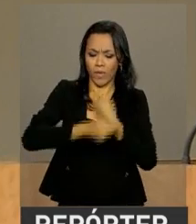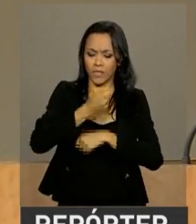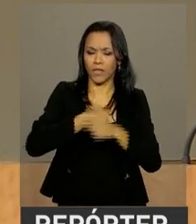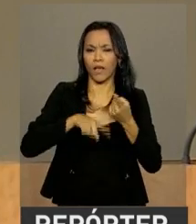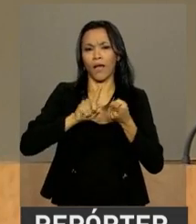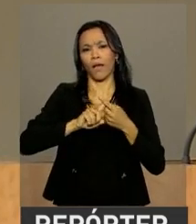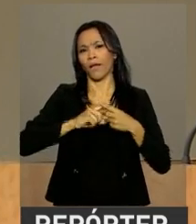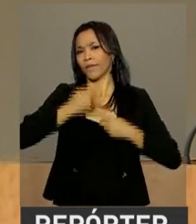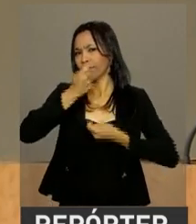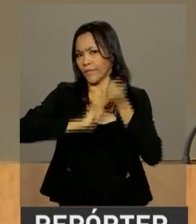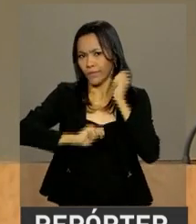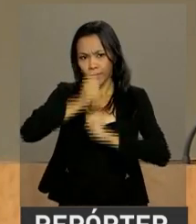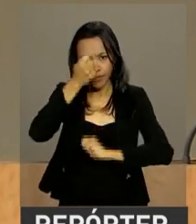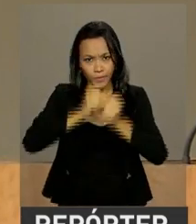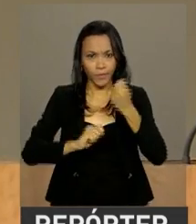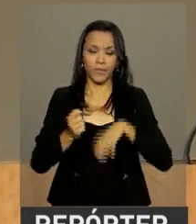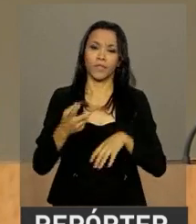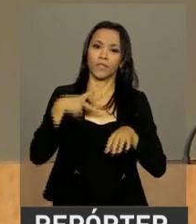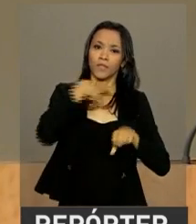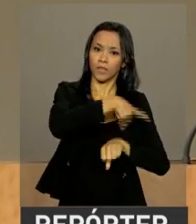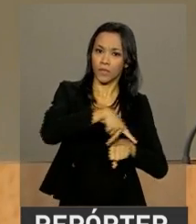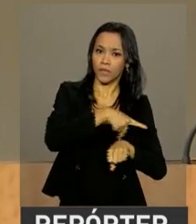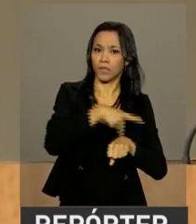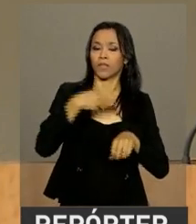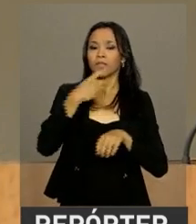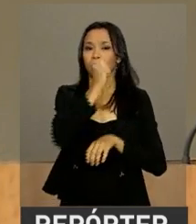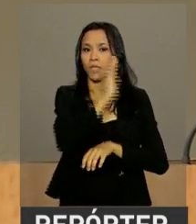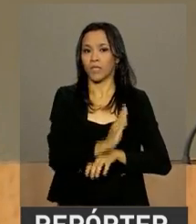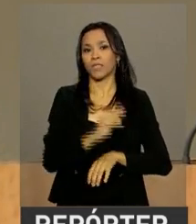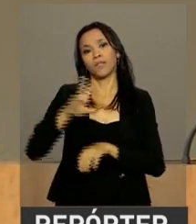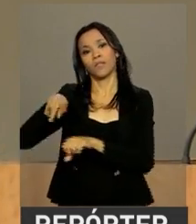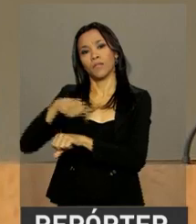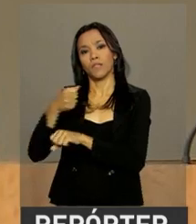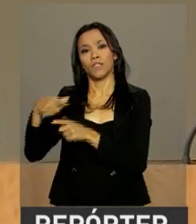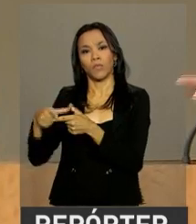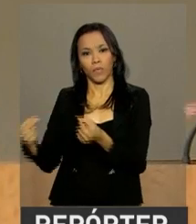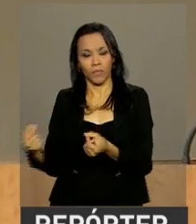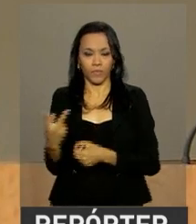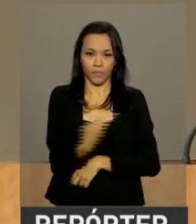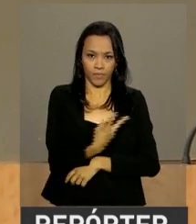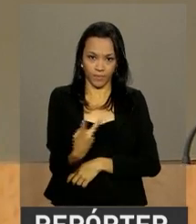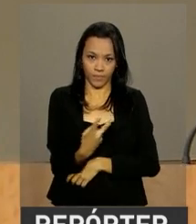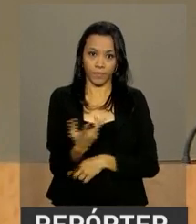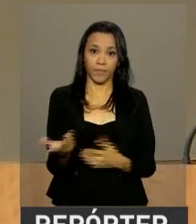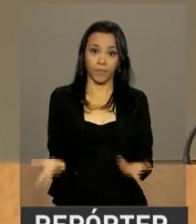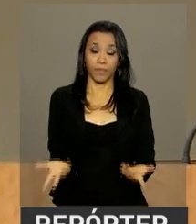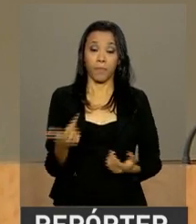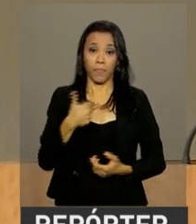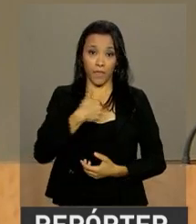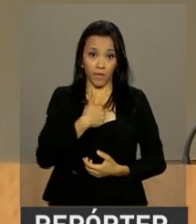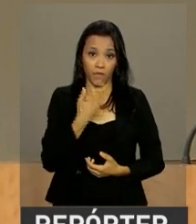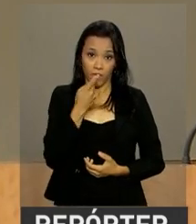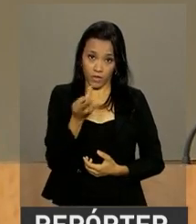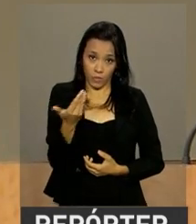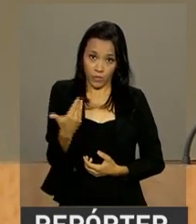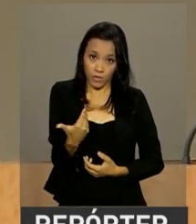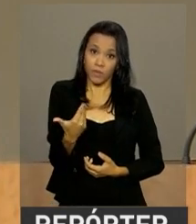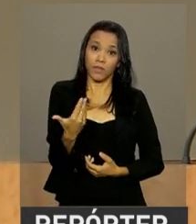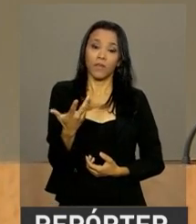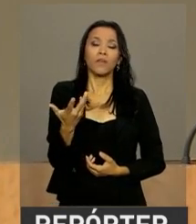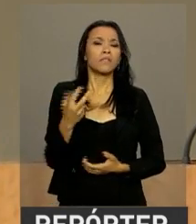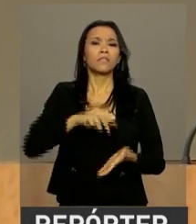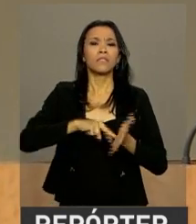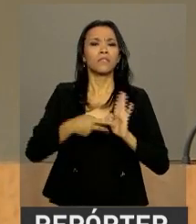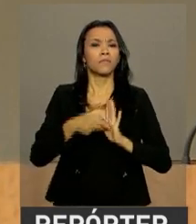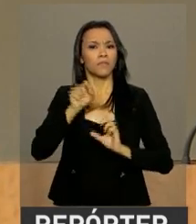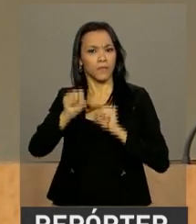industriais entre o Brasil e o Japão. Eu, portanto, ao dizer isso, eu quero